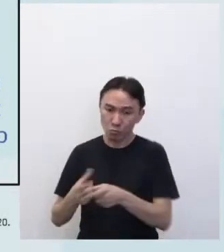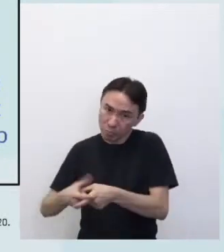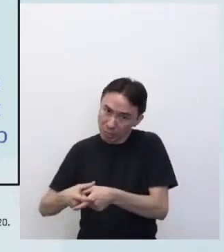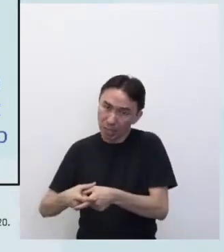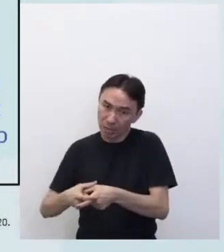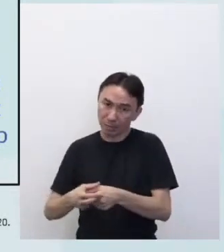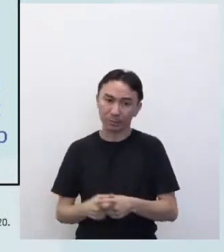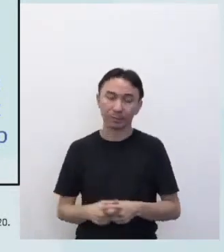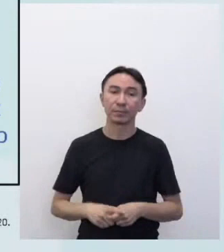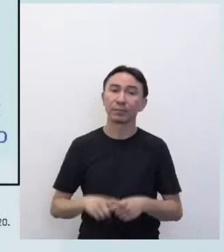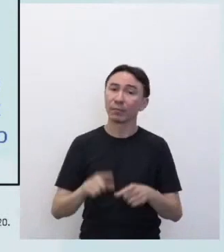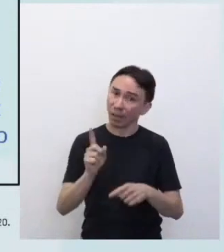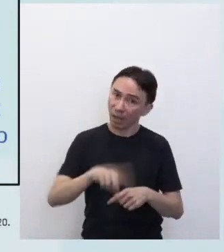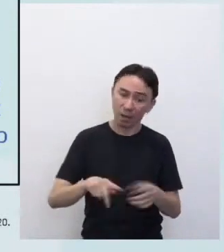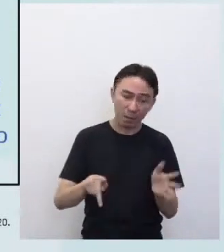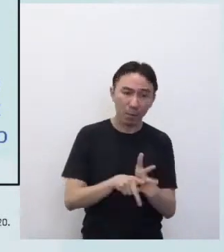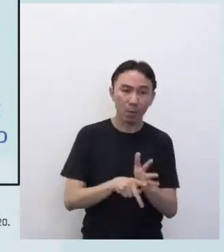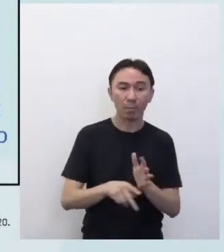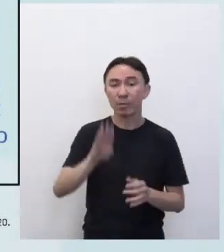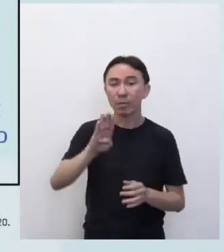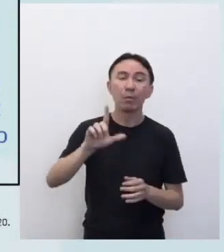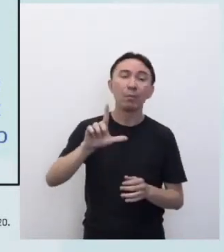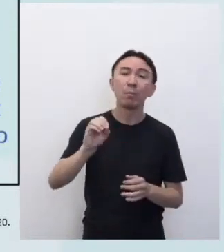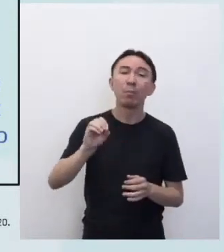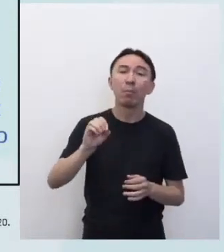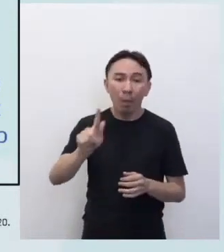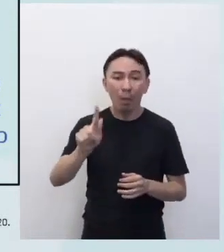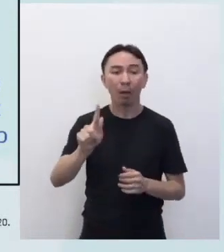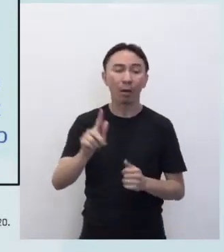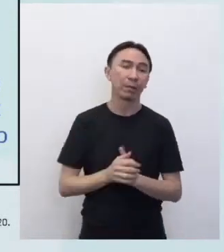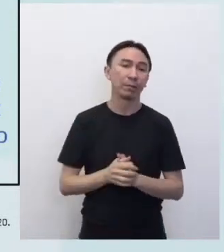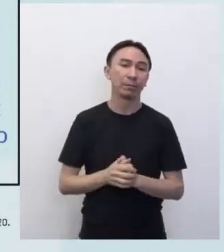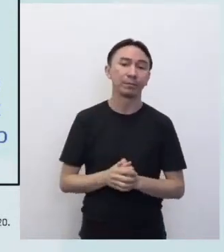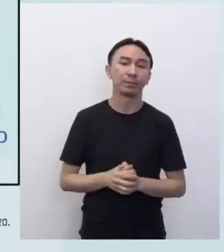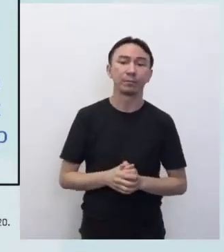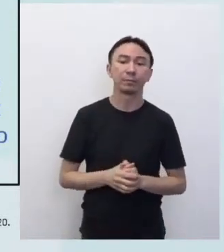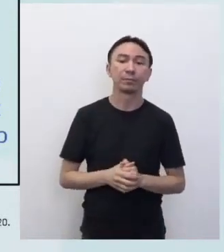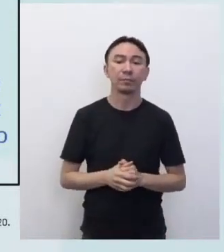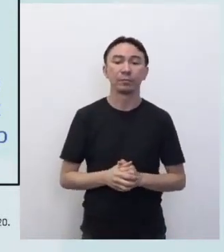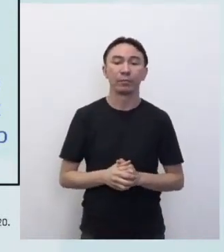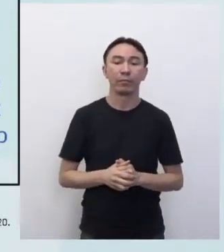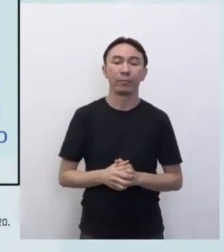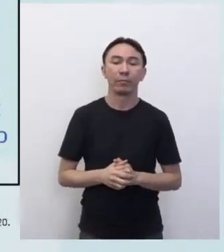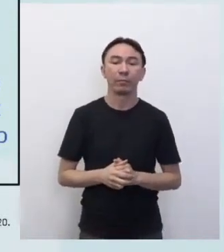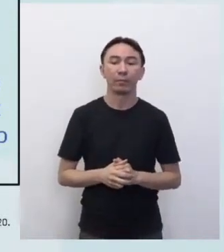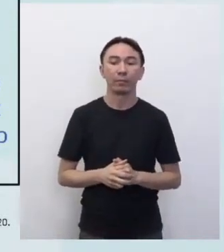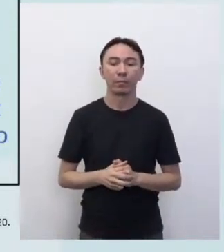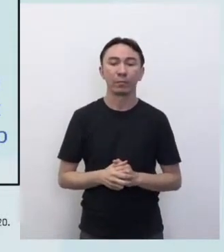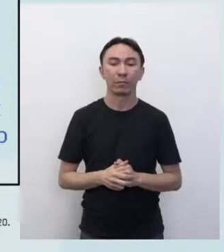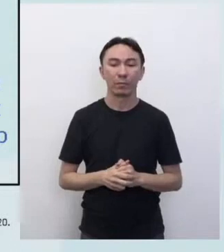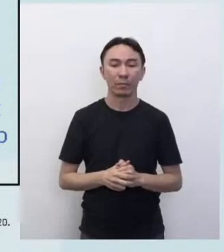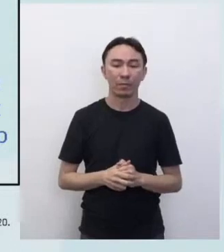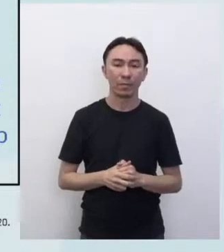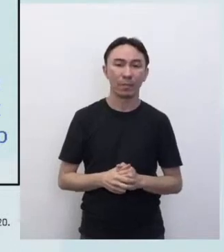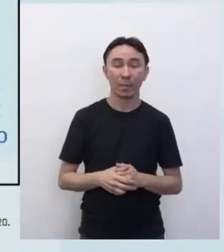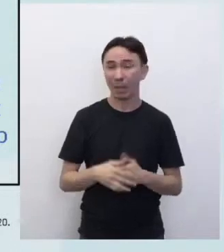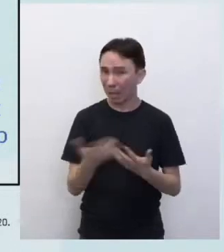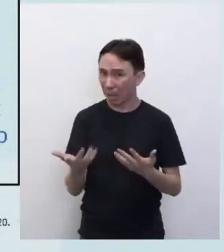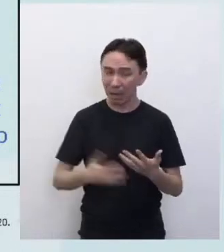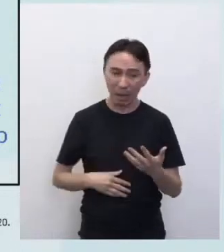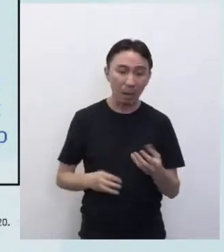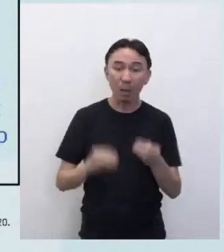dos blogs, né? Então, posts are typically displayed in reverse chronological order. As postagens